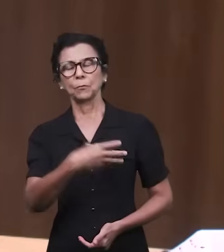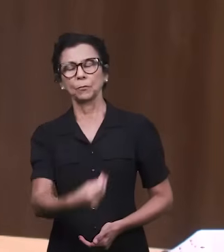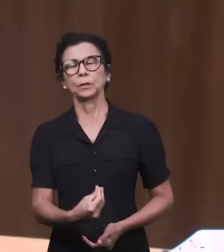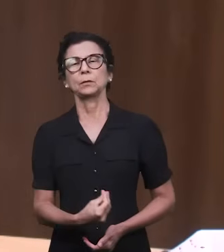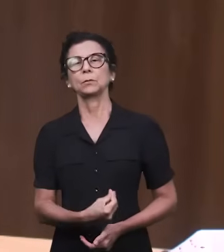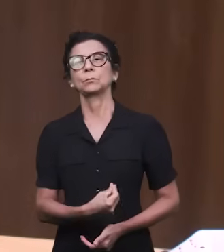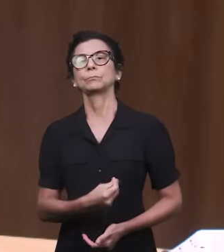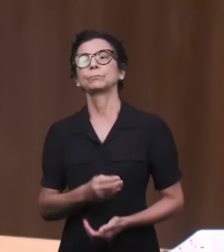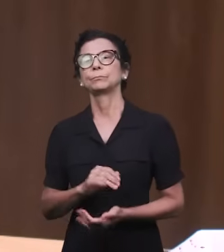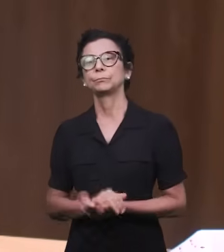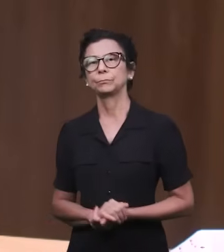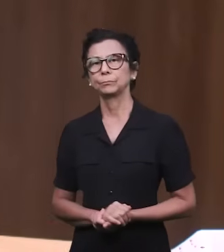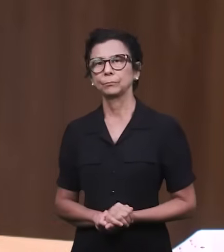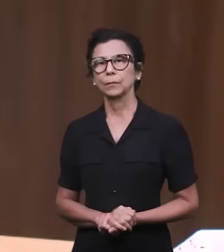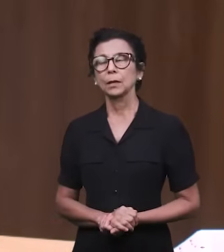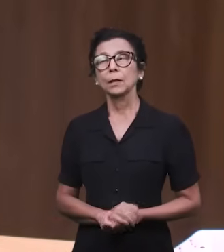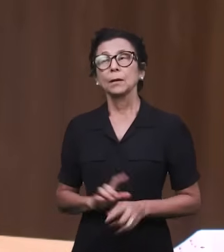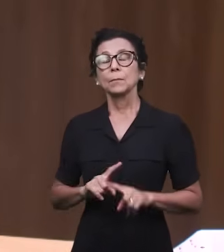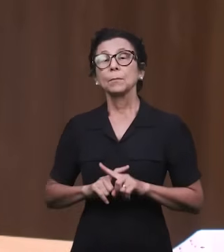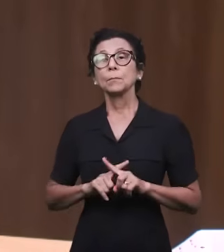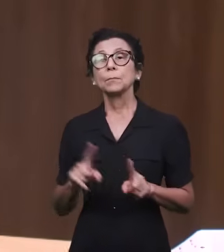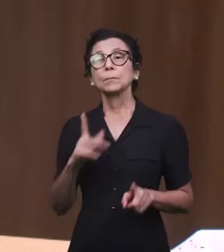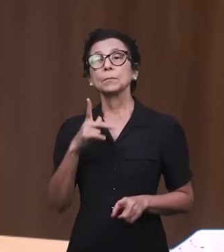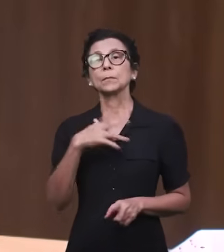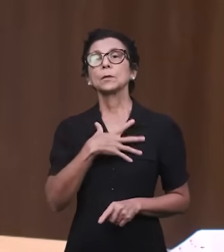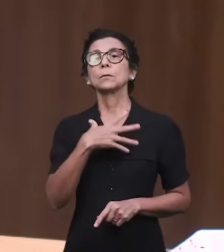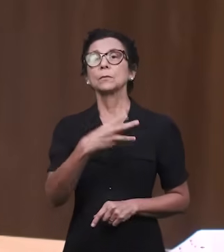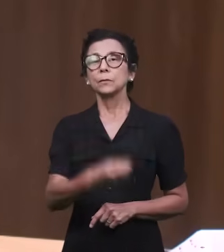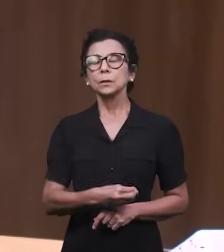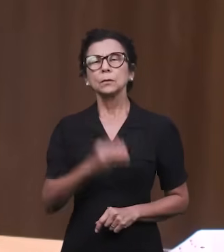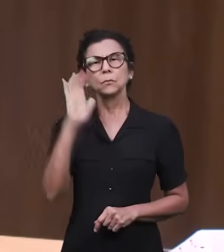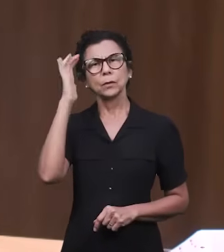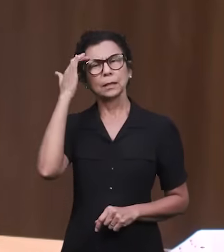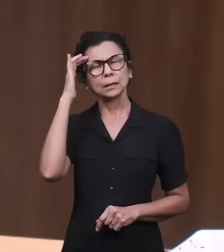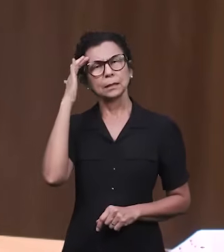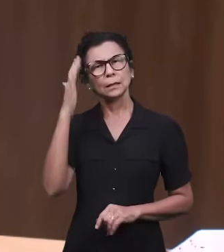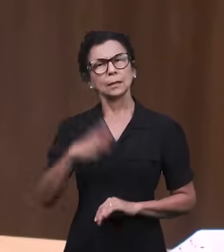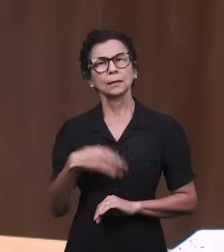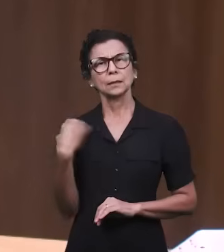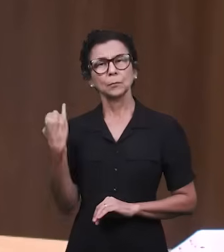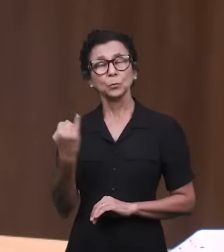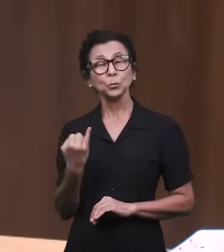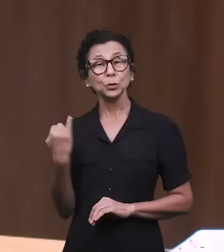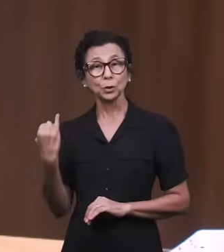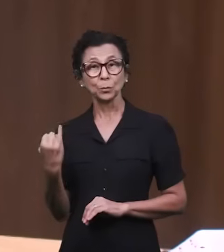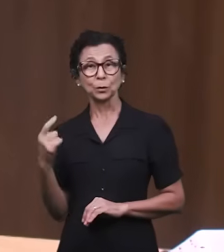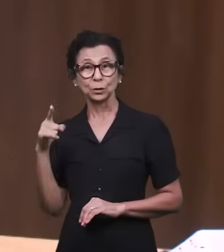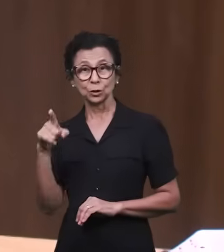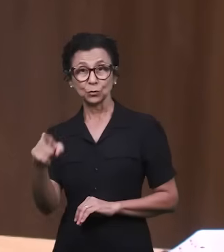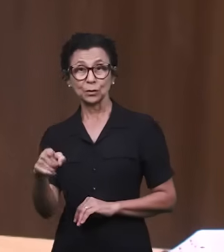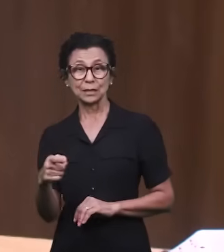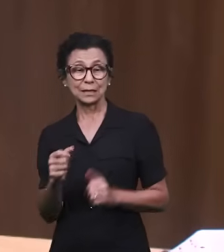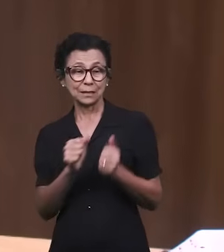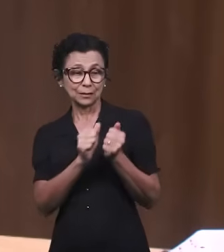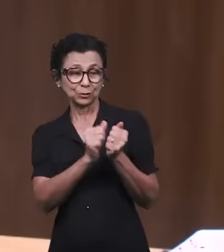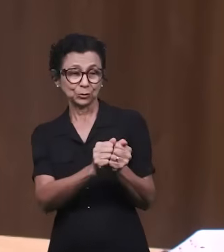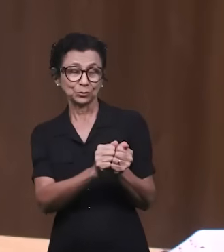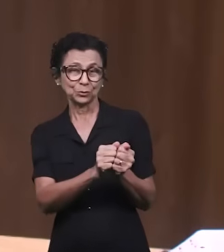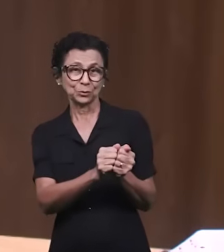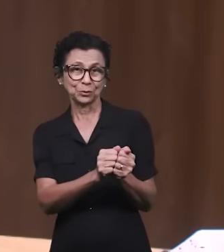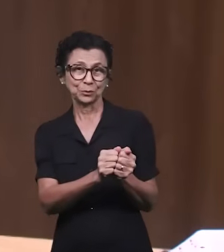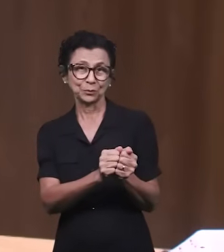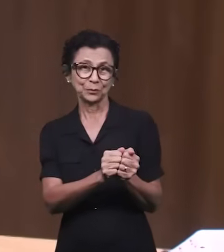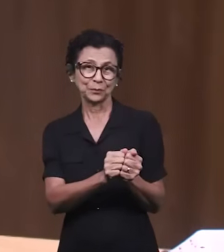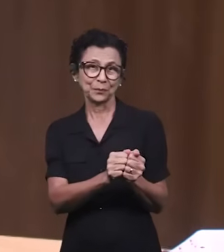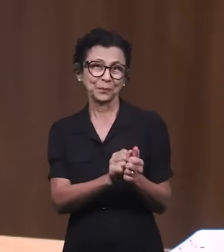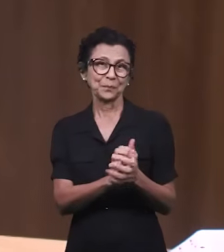vai levar o seu filho a compreender que estar com ele é importante. E quando a criança se sente importante,